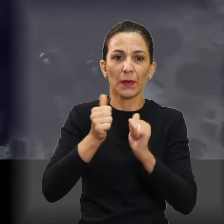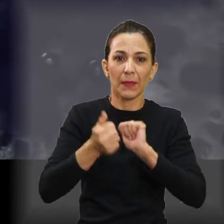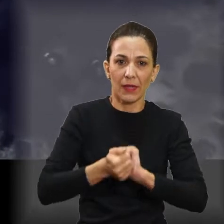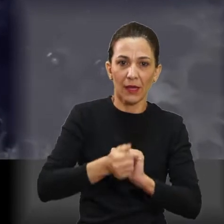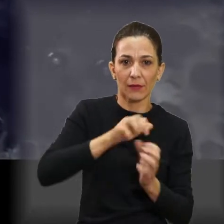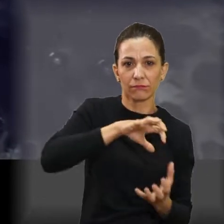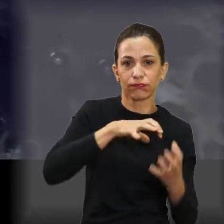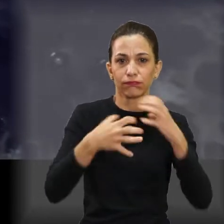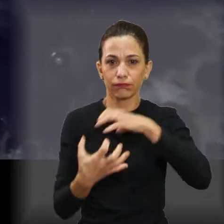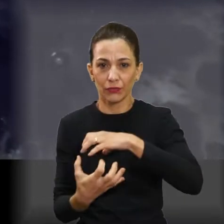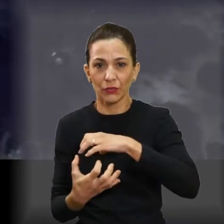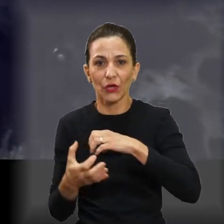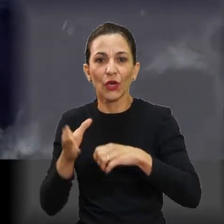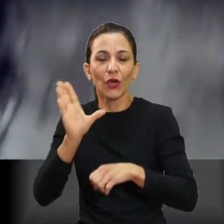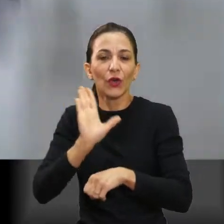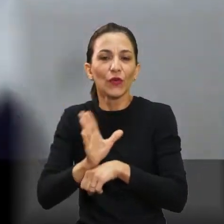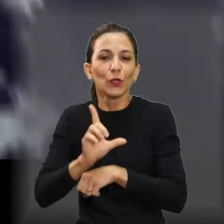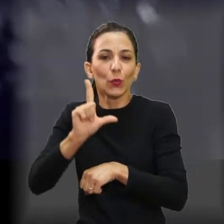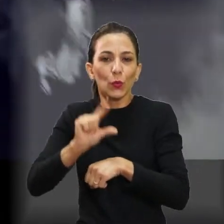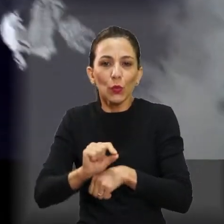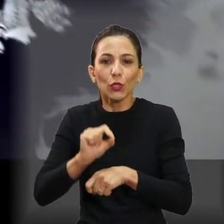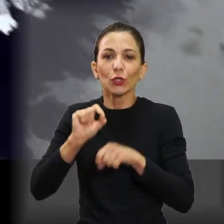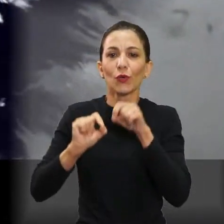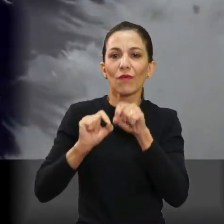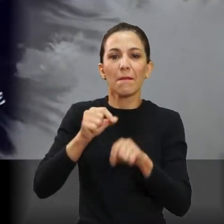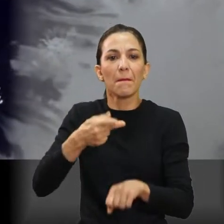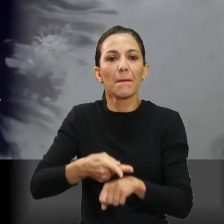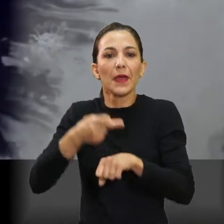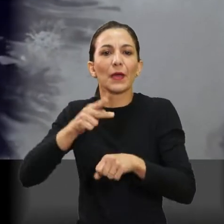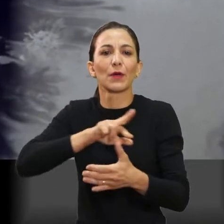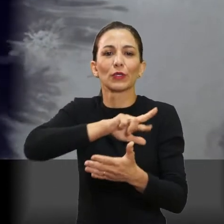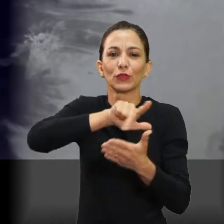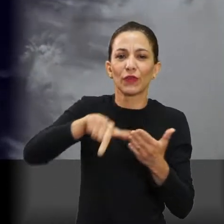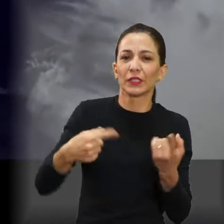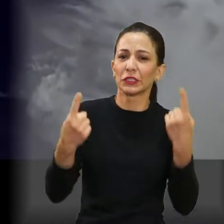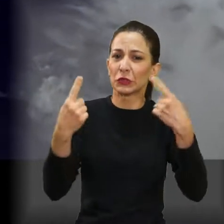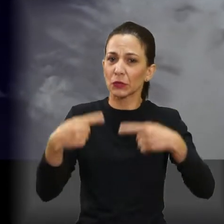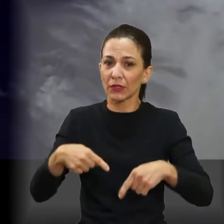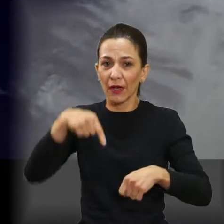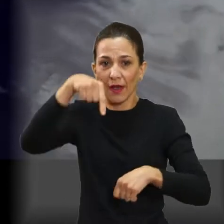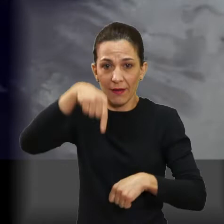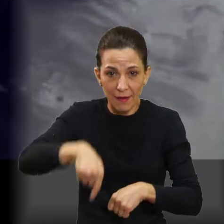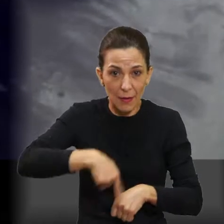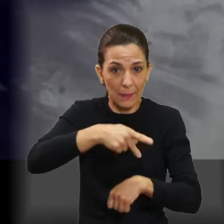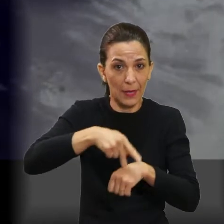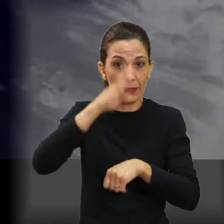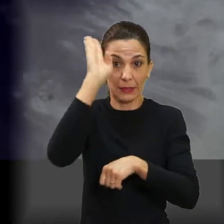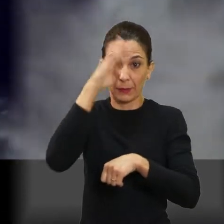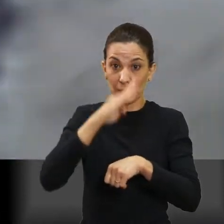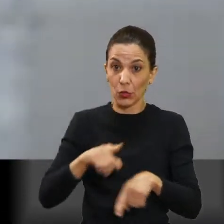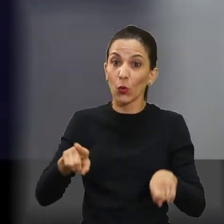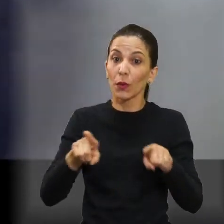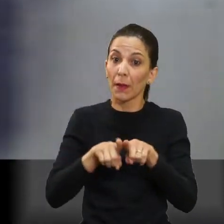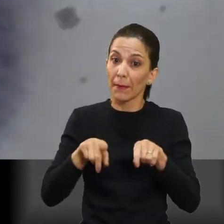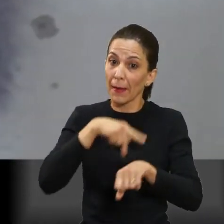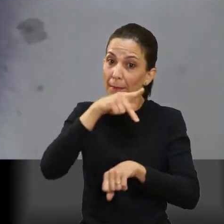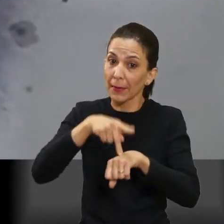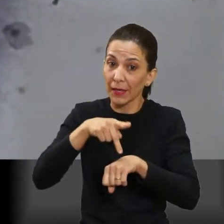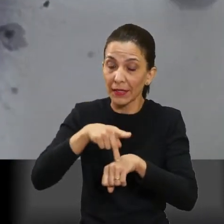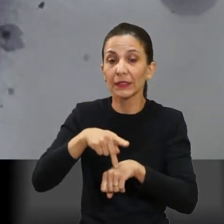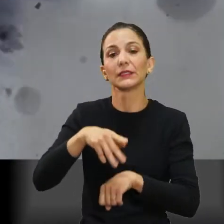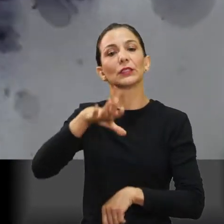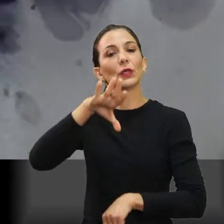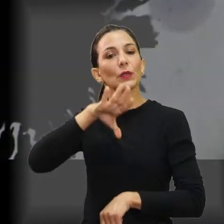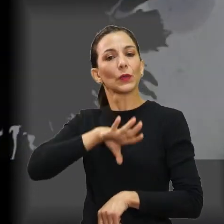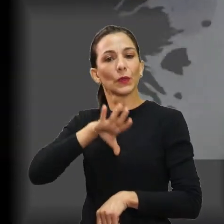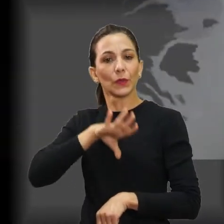Luciano Salles, e eu fiz uma adaptação para fazer esse curta-metragem. Aí foi um curta que concorreu ao prêmio do